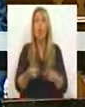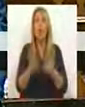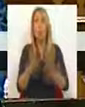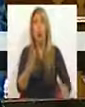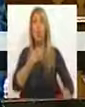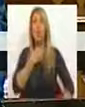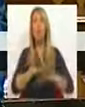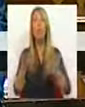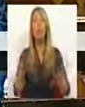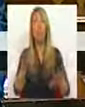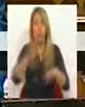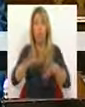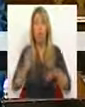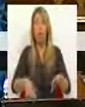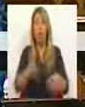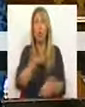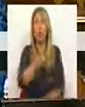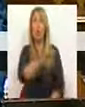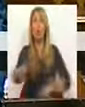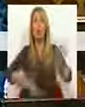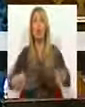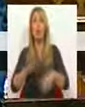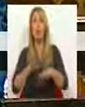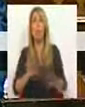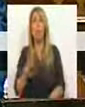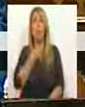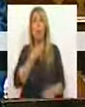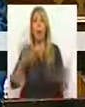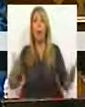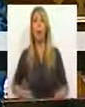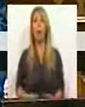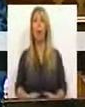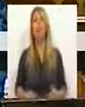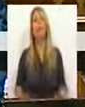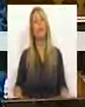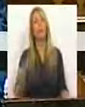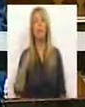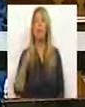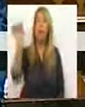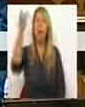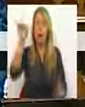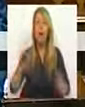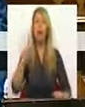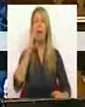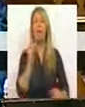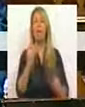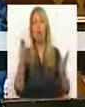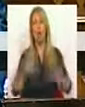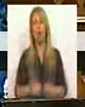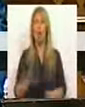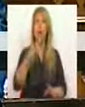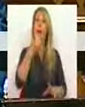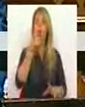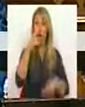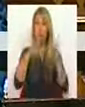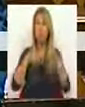àquilo que os senhores fizeram à vossa bancarrota. Portanto, o PS aqui devia ter vergonha em falar aos portugueses na situação de recuperação